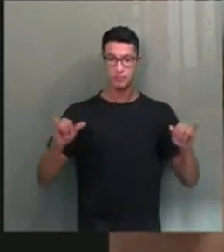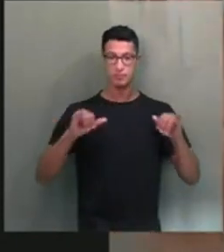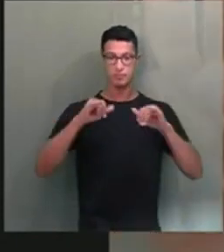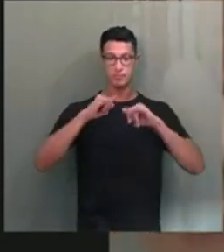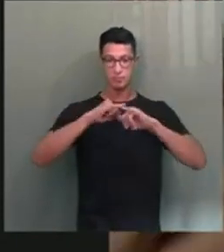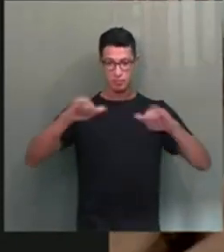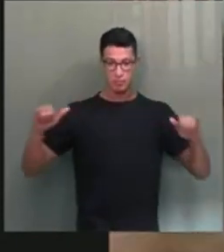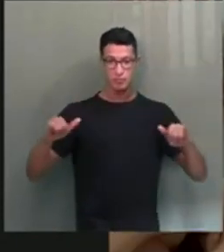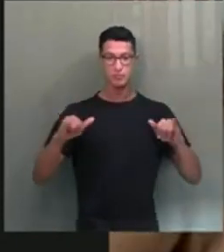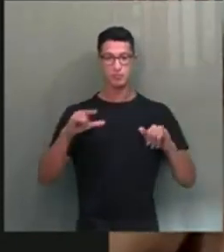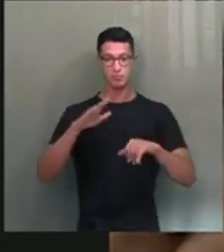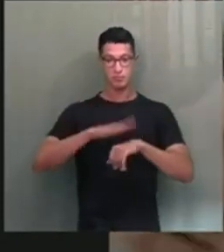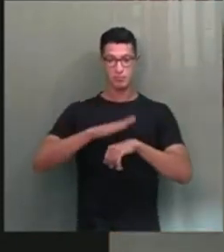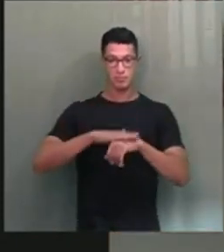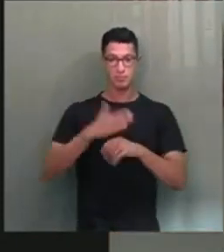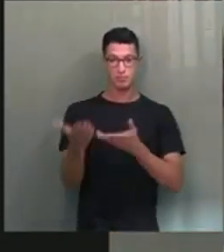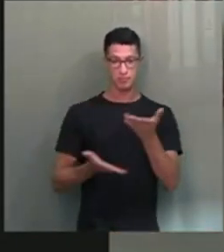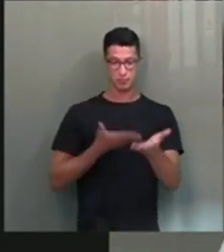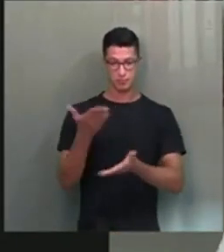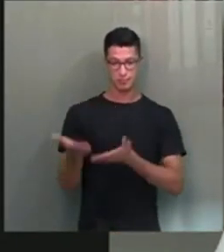Senado, prestava serviço